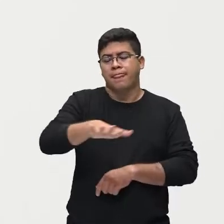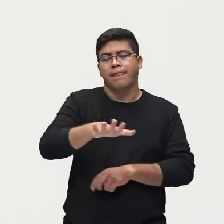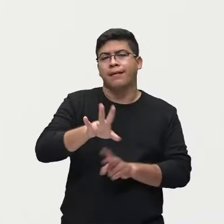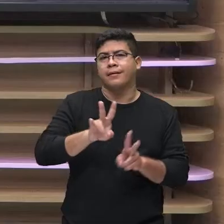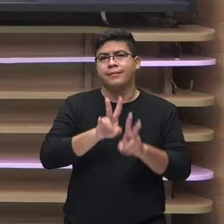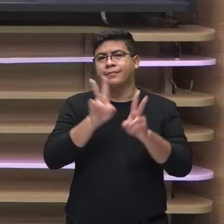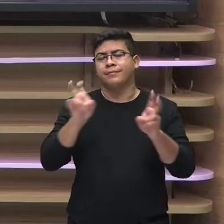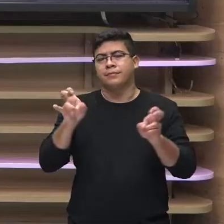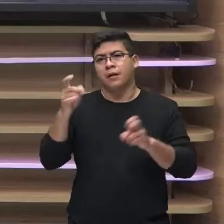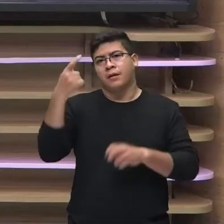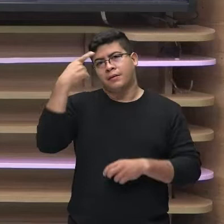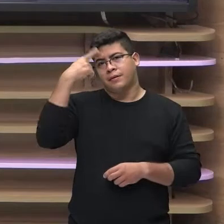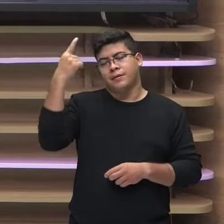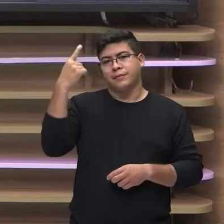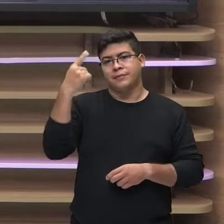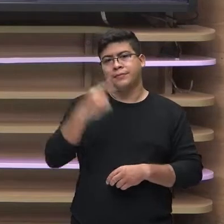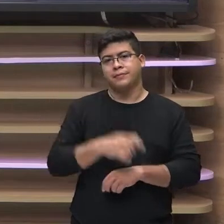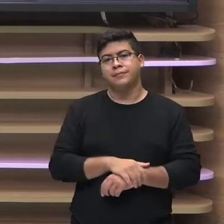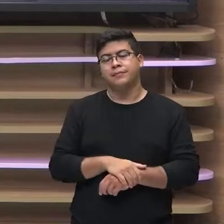essa ideia.